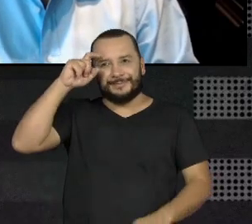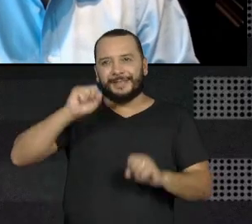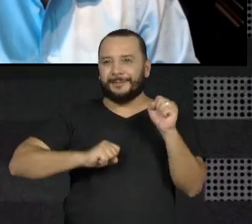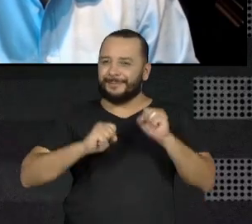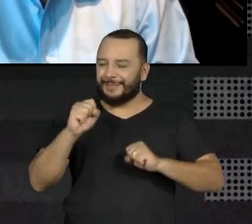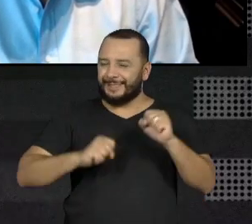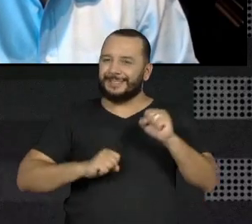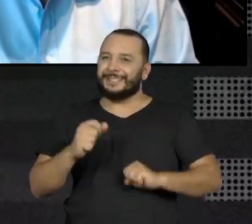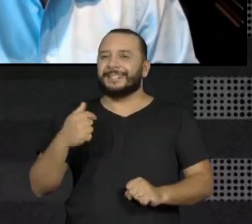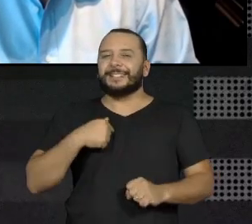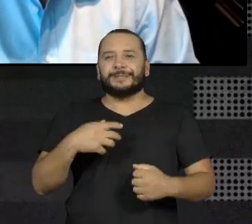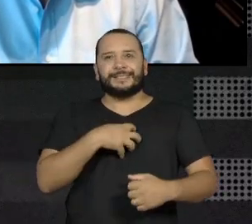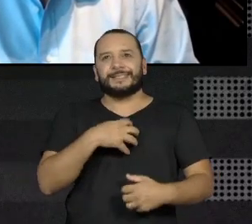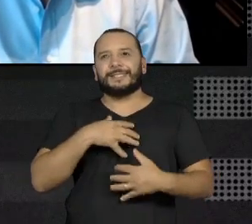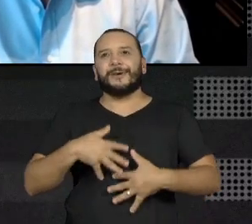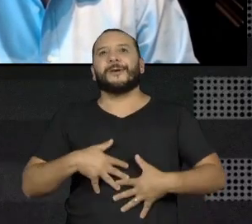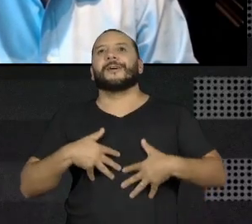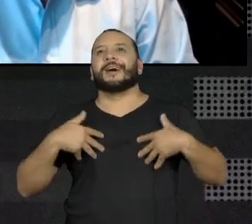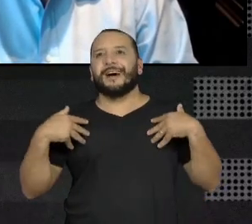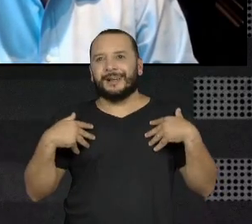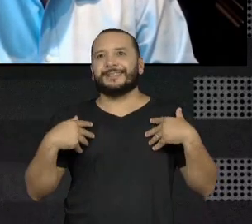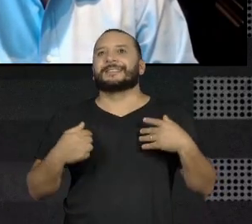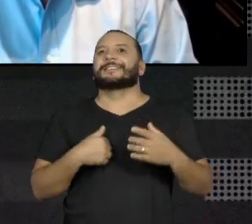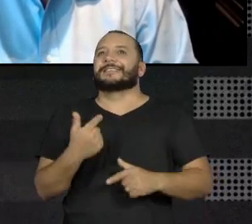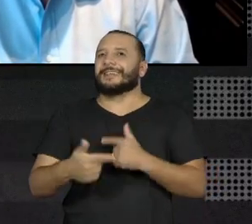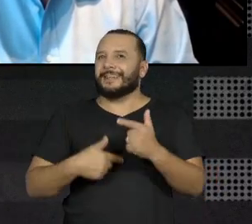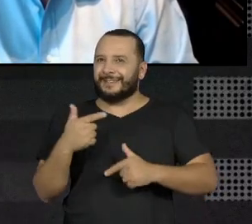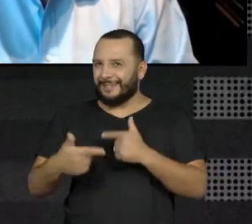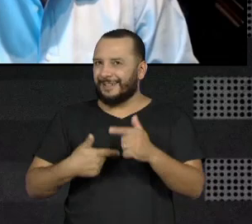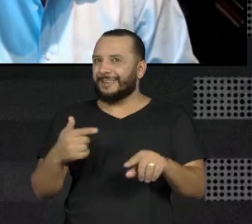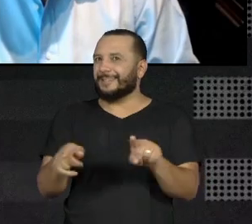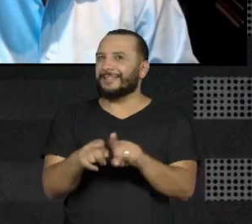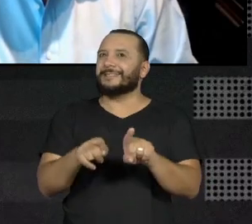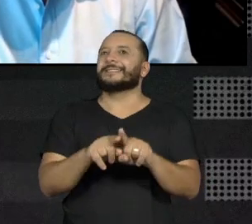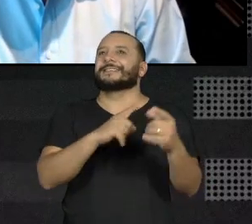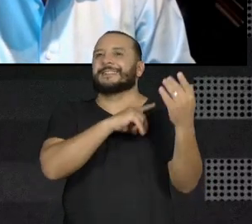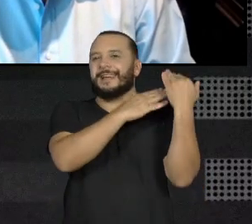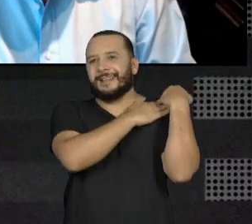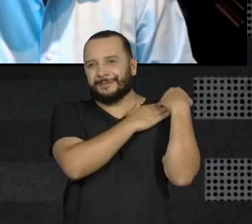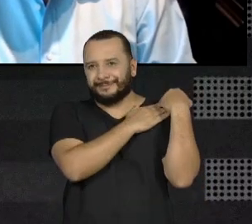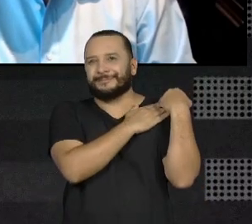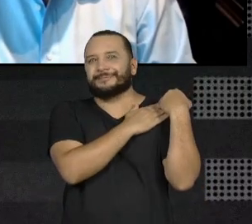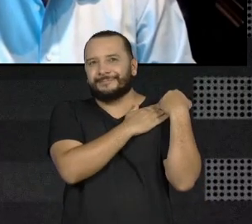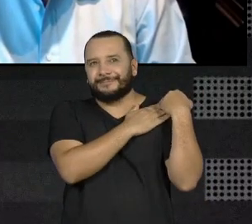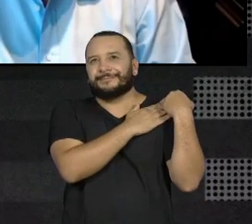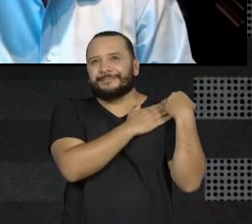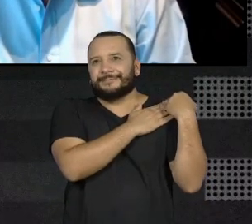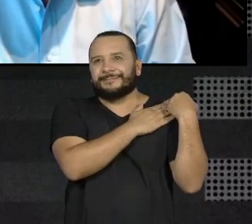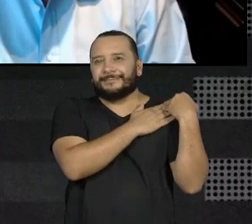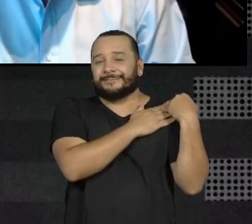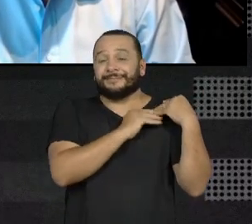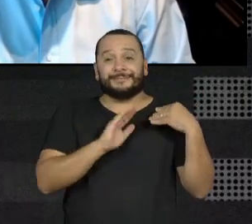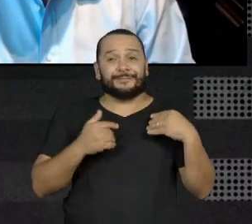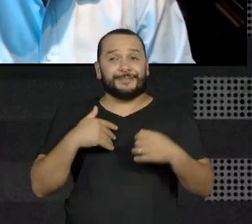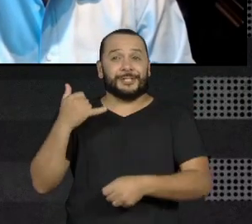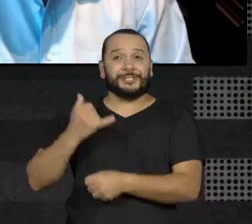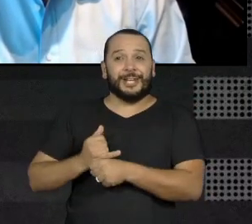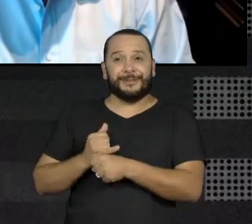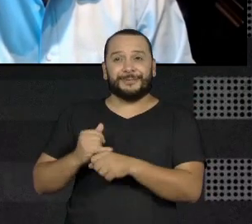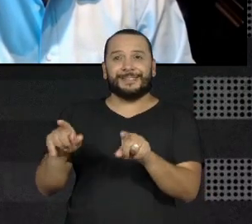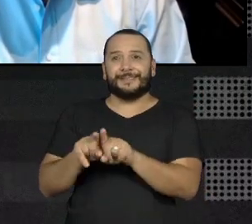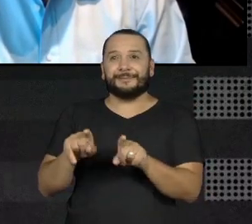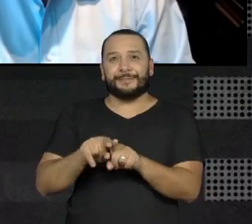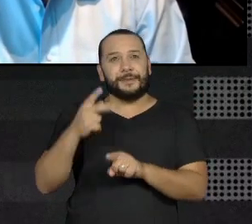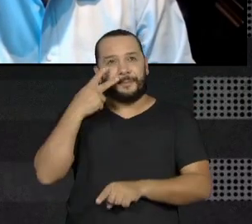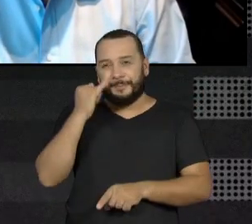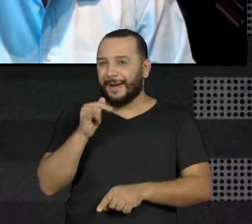me sinto honrada de ter esse trabalho, de ter essa responsabilidade. E o chefe e o pai que ele é, assim,